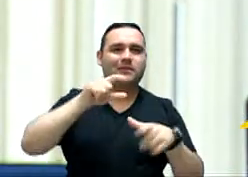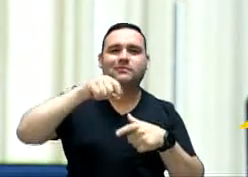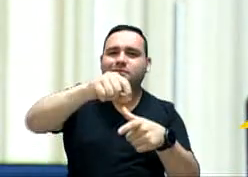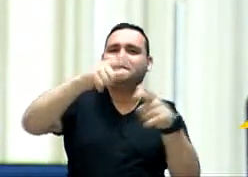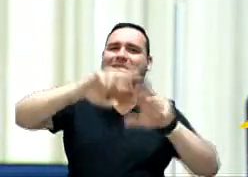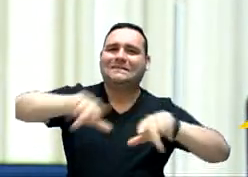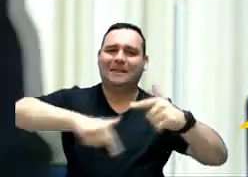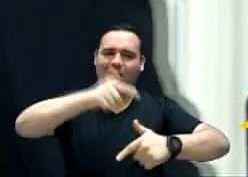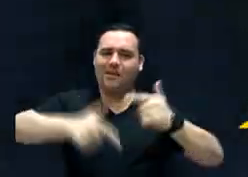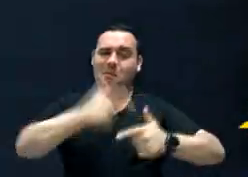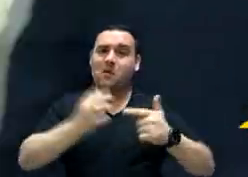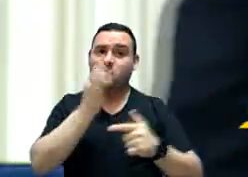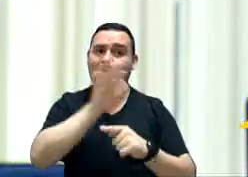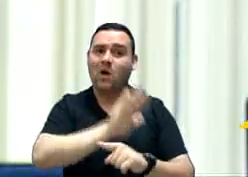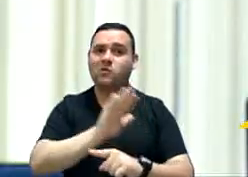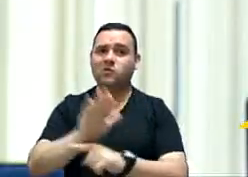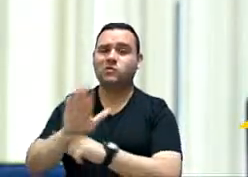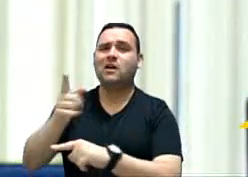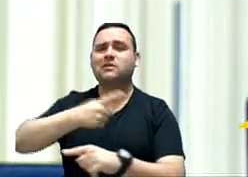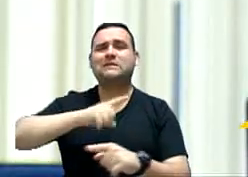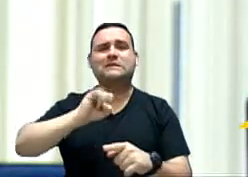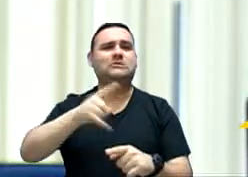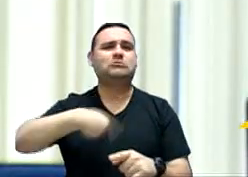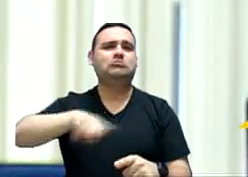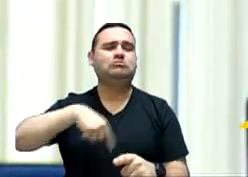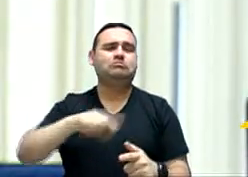produtores. Então, nós somos, se nós não